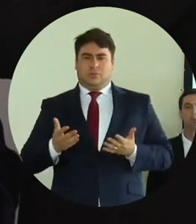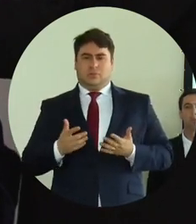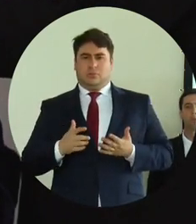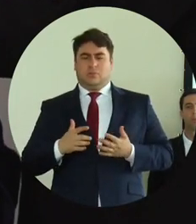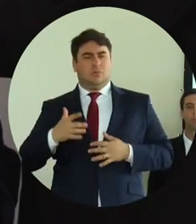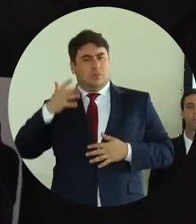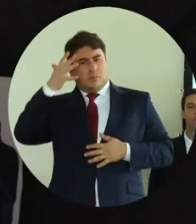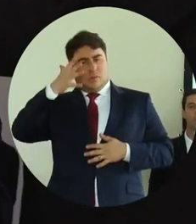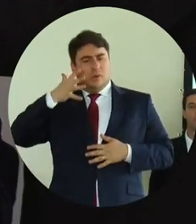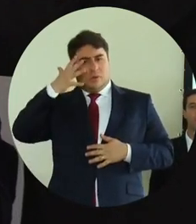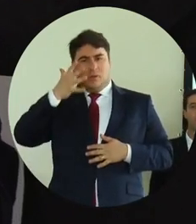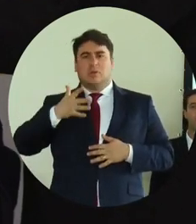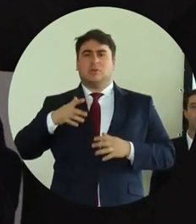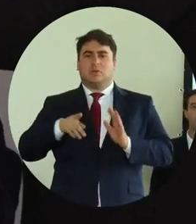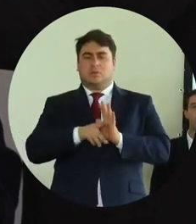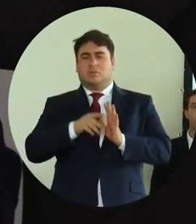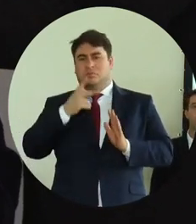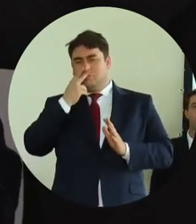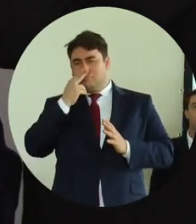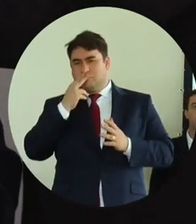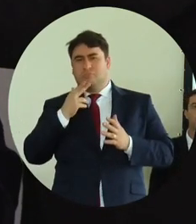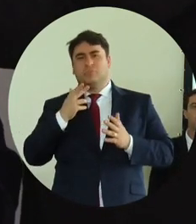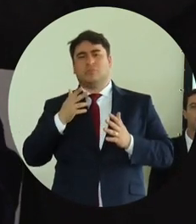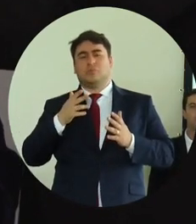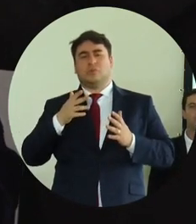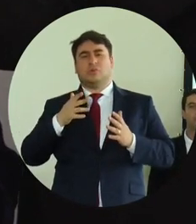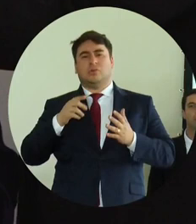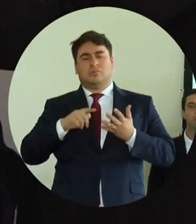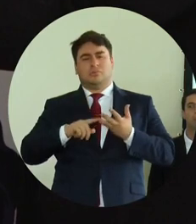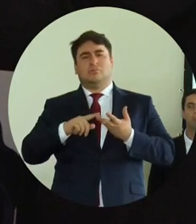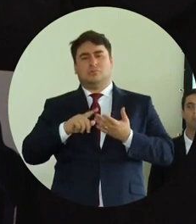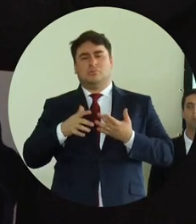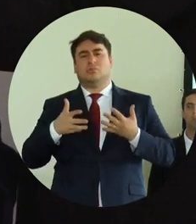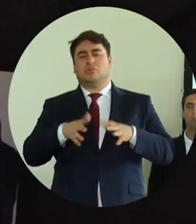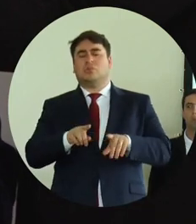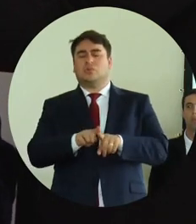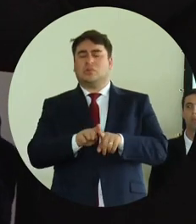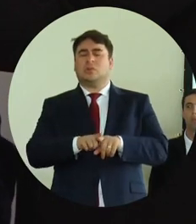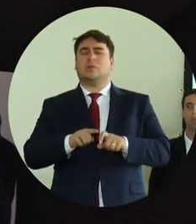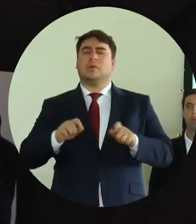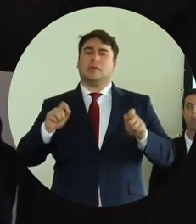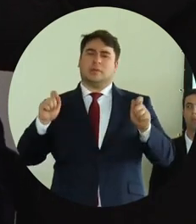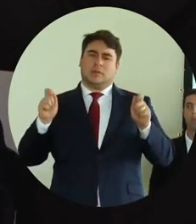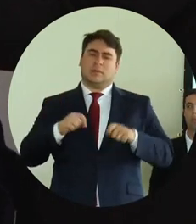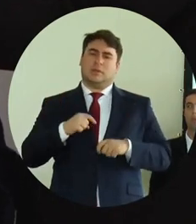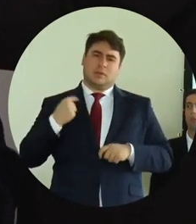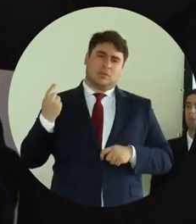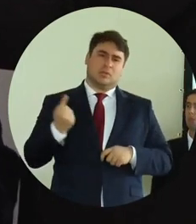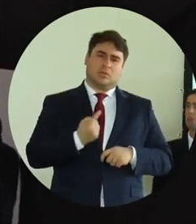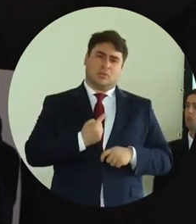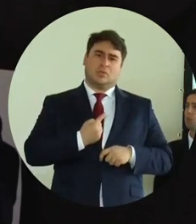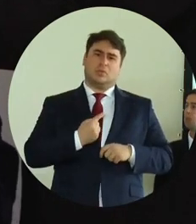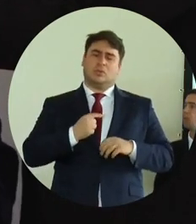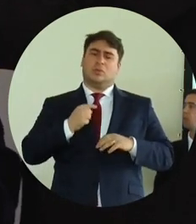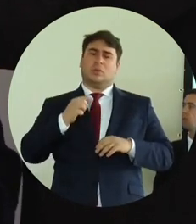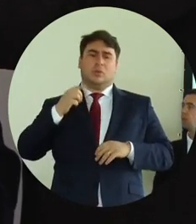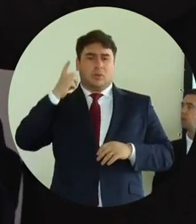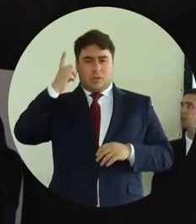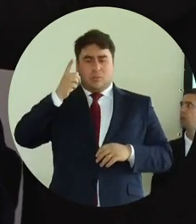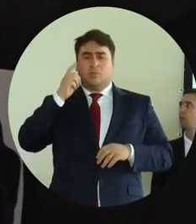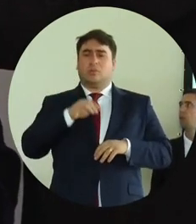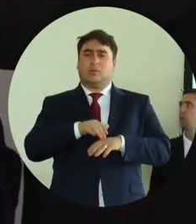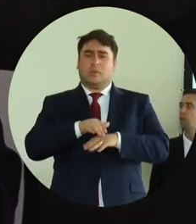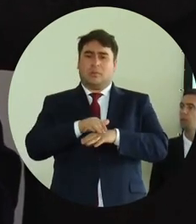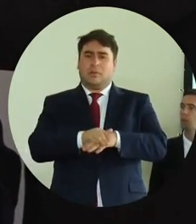uma palestra sobre Habitat 3 e também fazer o lançamento de uma candidata nossa, a deputada Mara